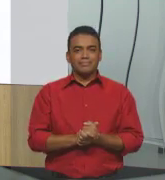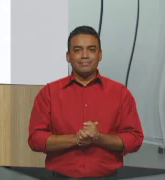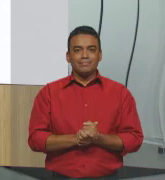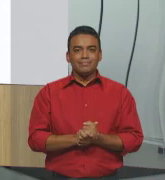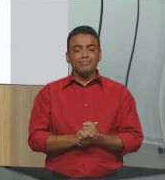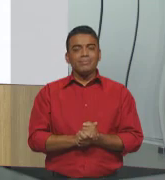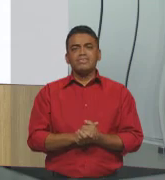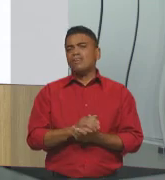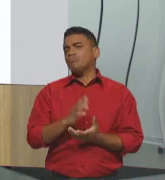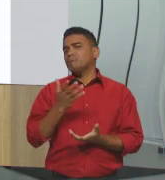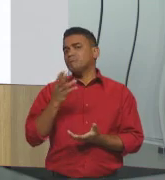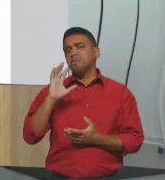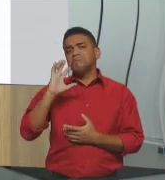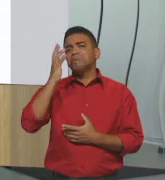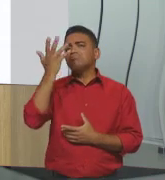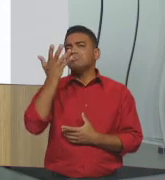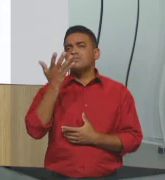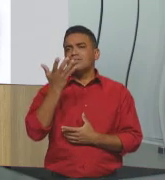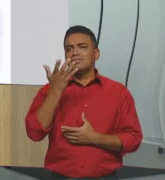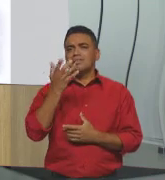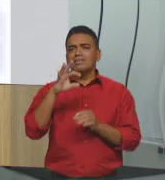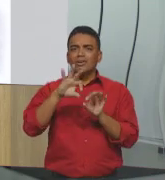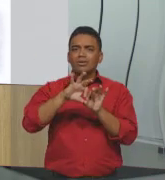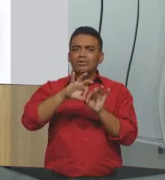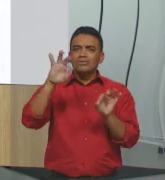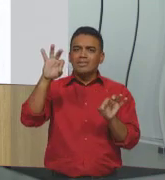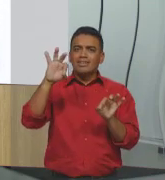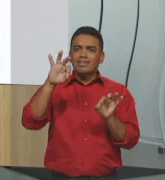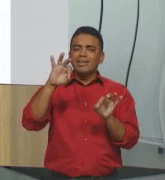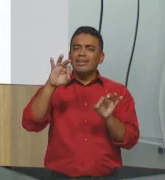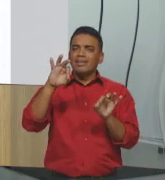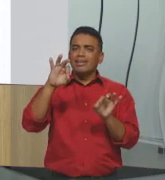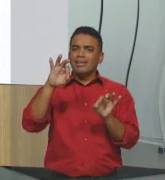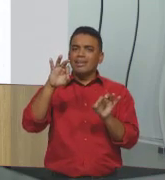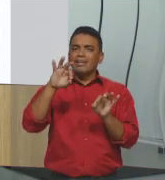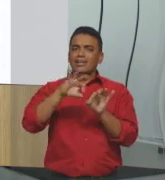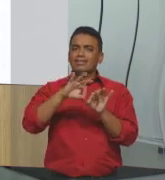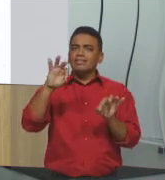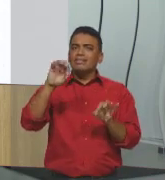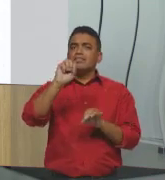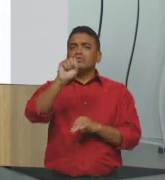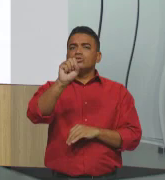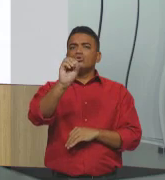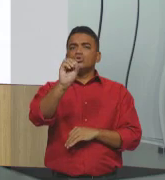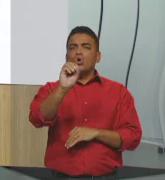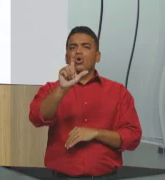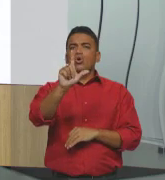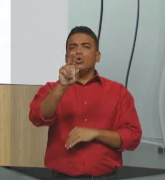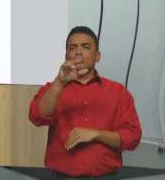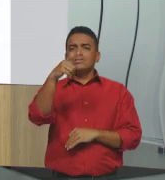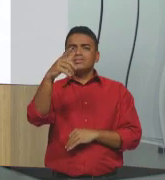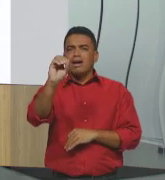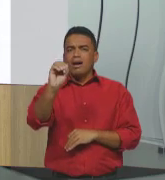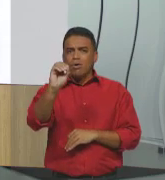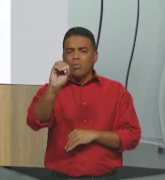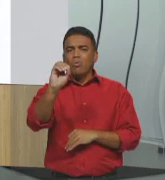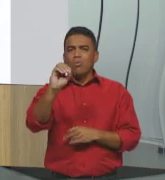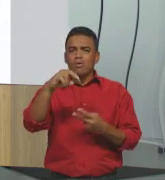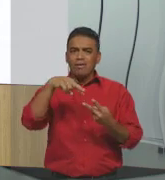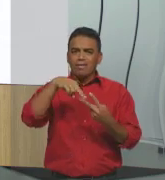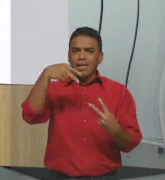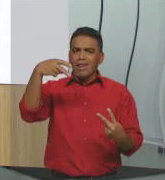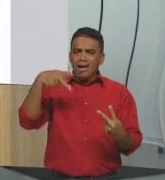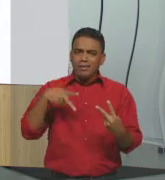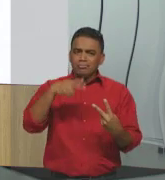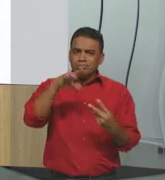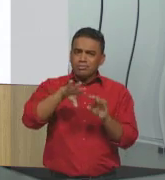A solução e o tubinho lá, então, uma solução tampão, que vai ser essa solução onde vai ficar esses fragmentos de DNA e esse meio, lá